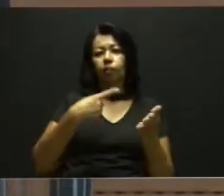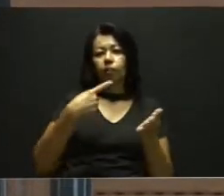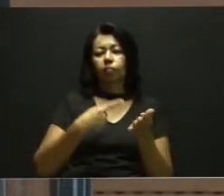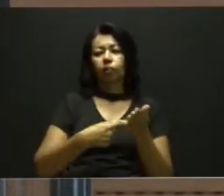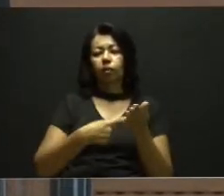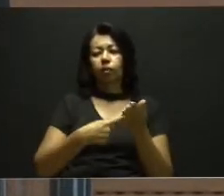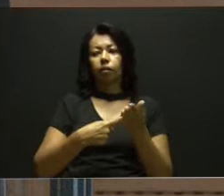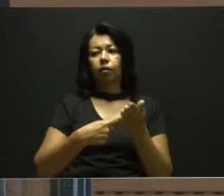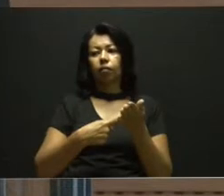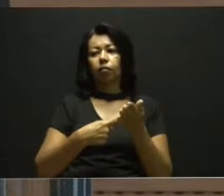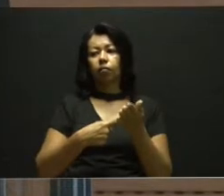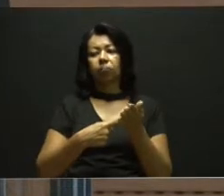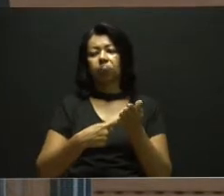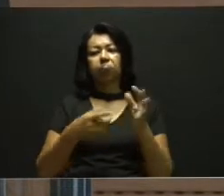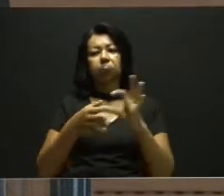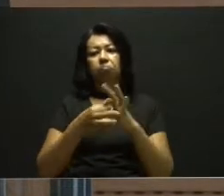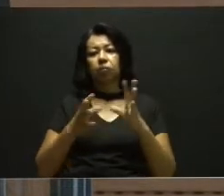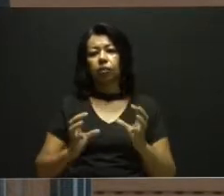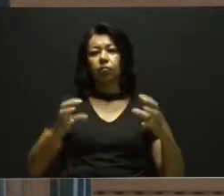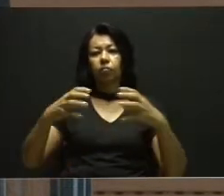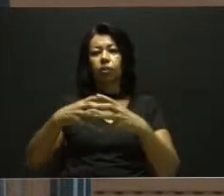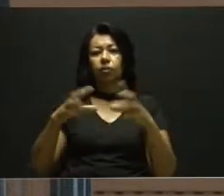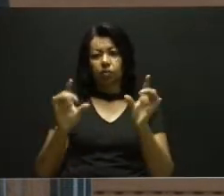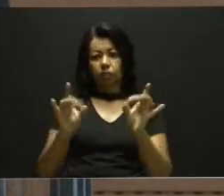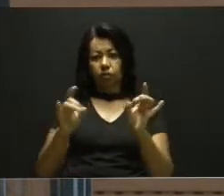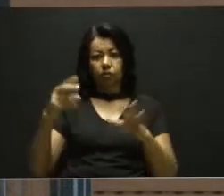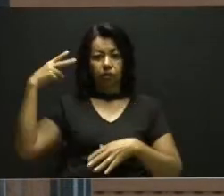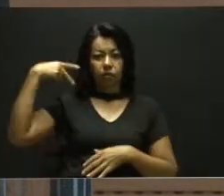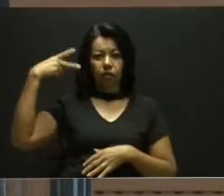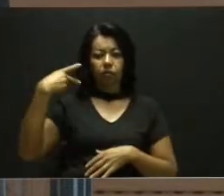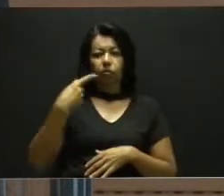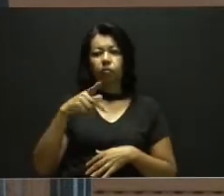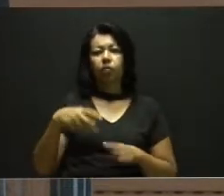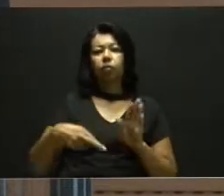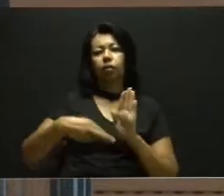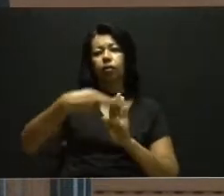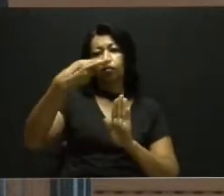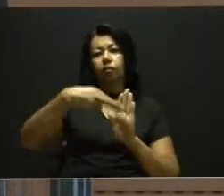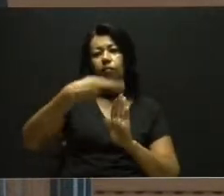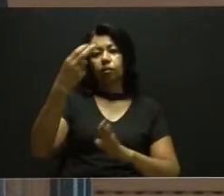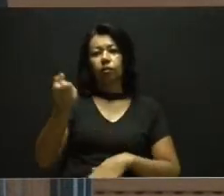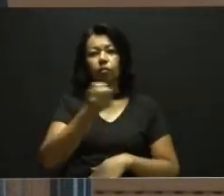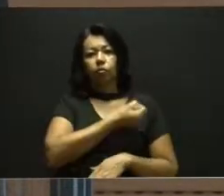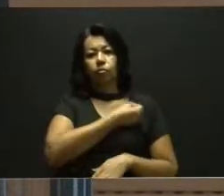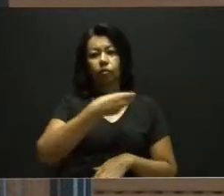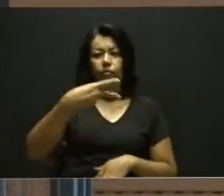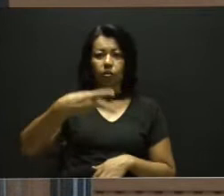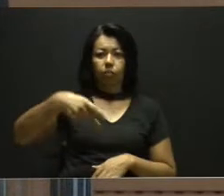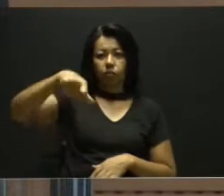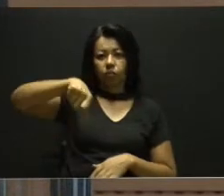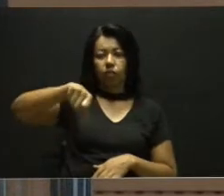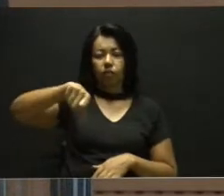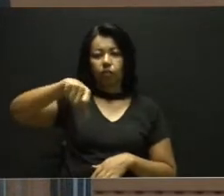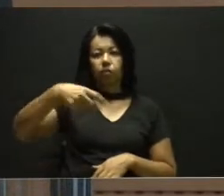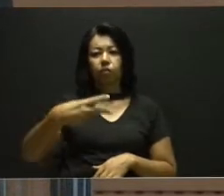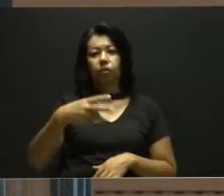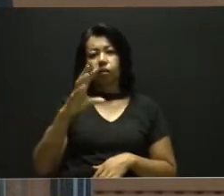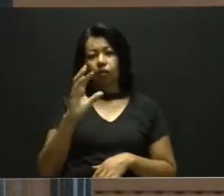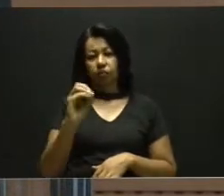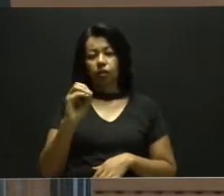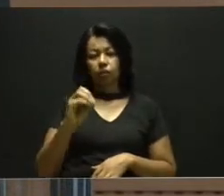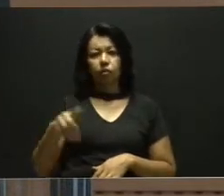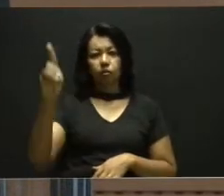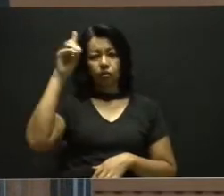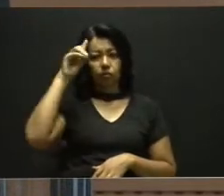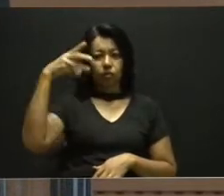da comissão especial de vereadores nomeada pela resolução número 2 mil novecentos e vinte de